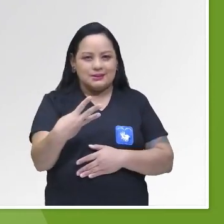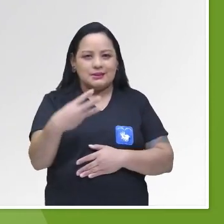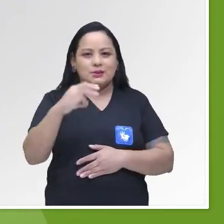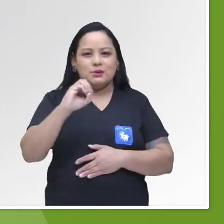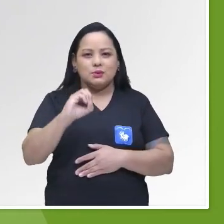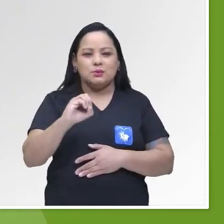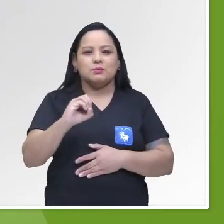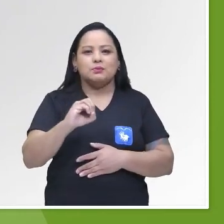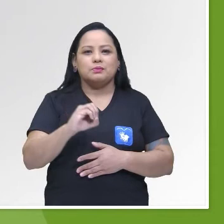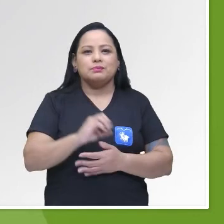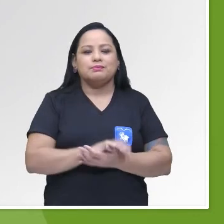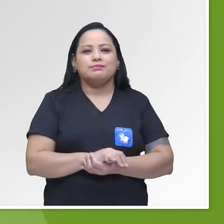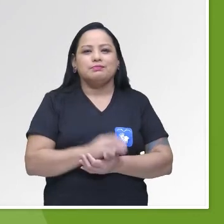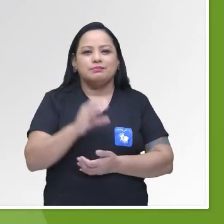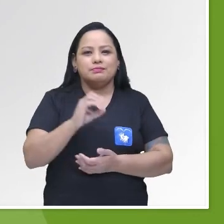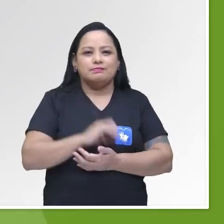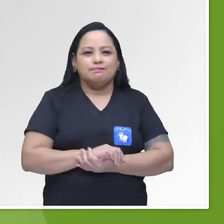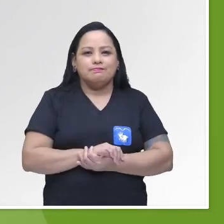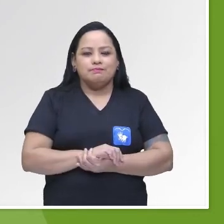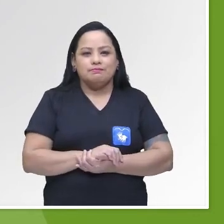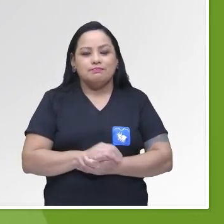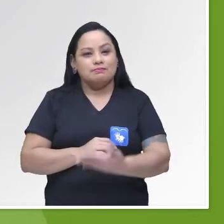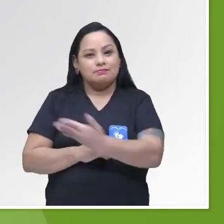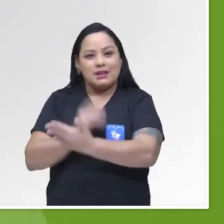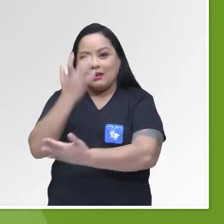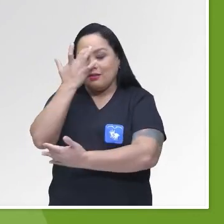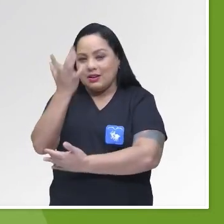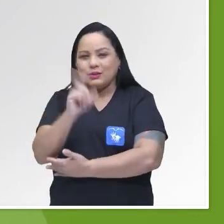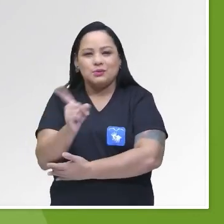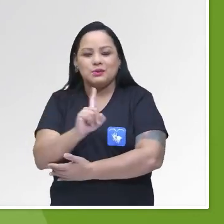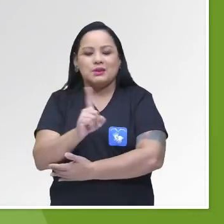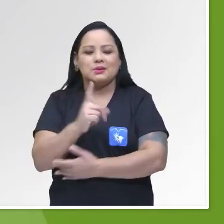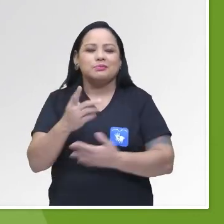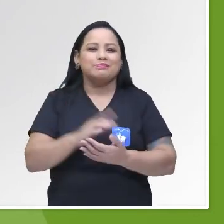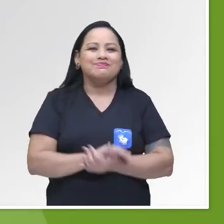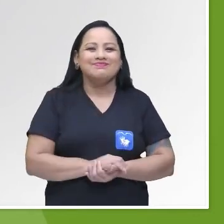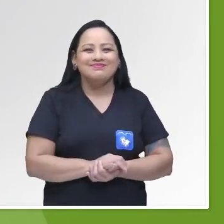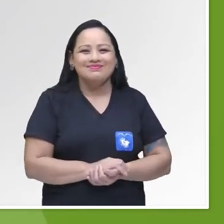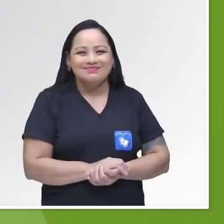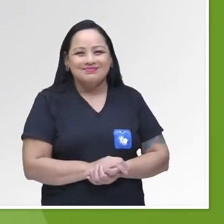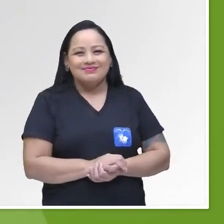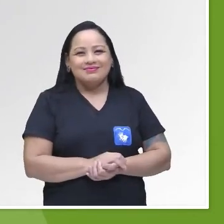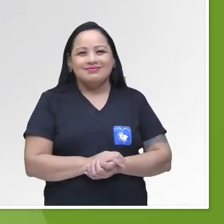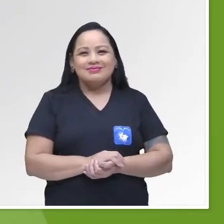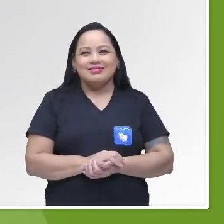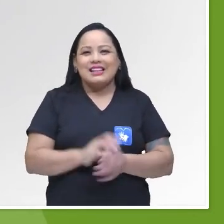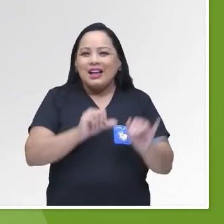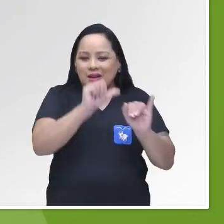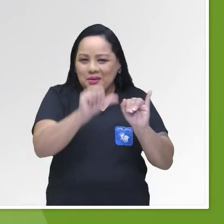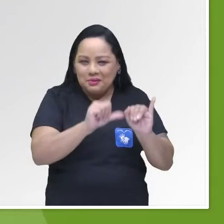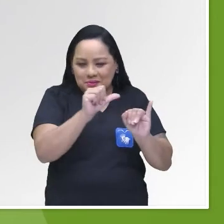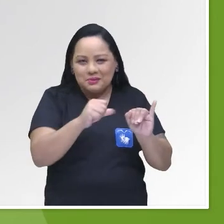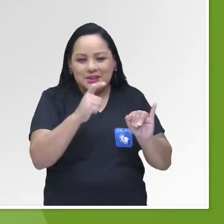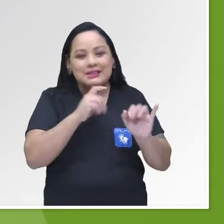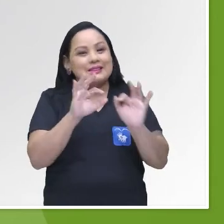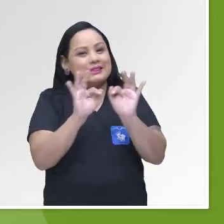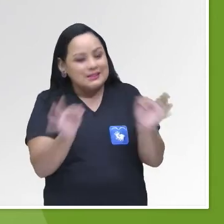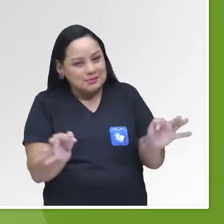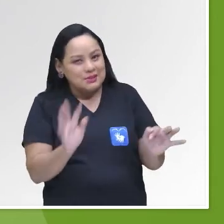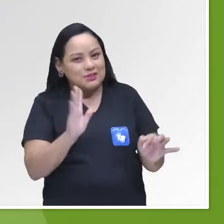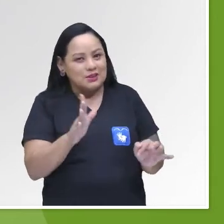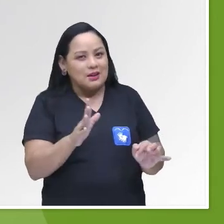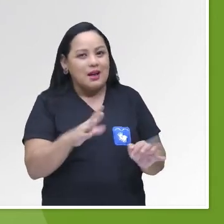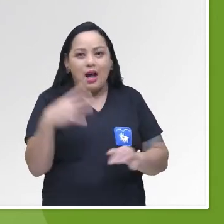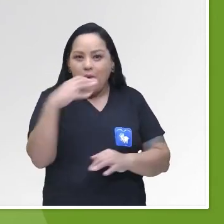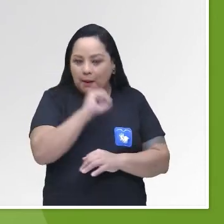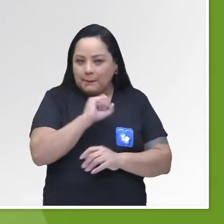oxigênio. Tá vendo, gente? Fácil? Não. Tem reações simples, que a gente faz bem